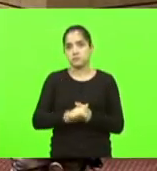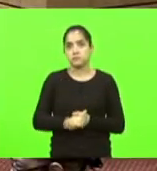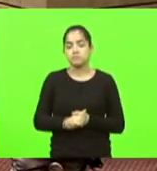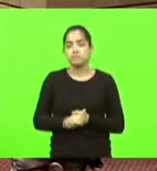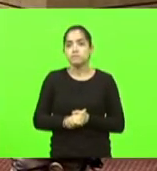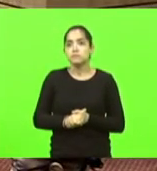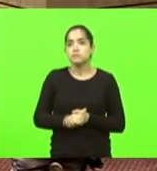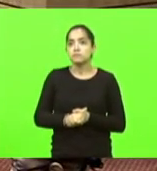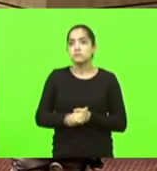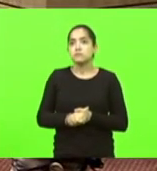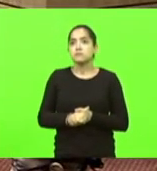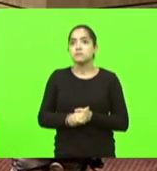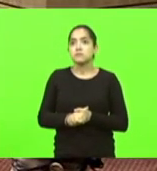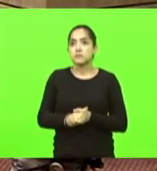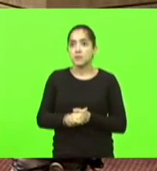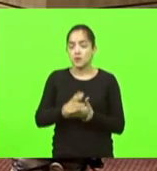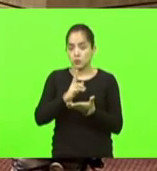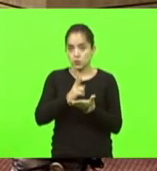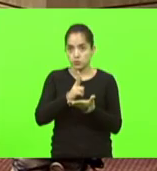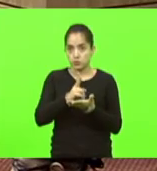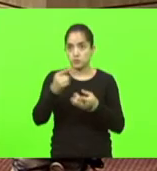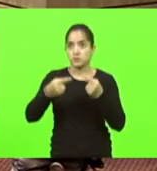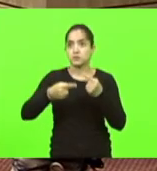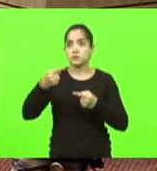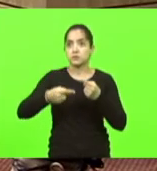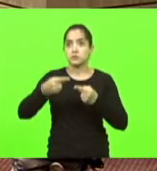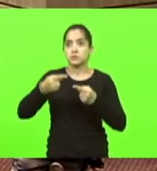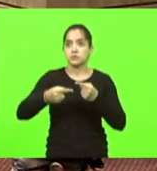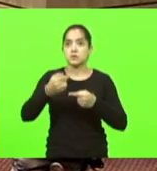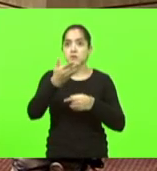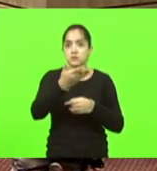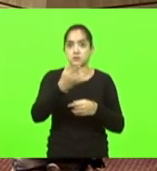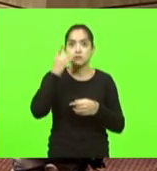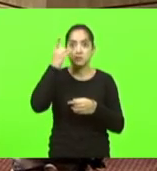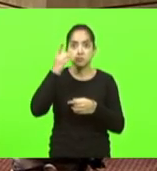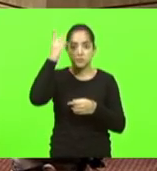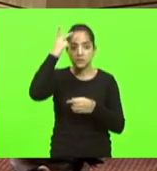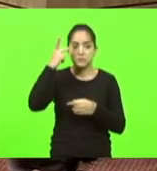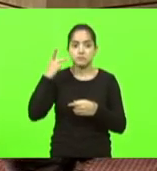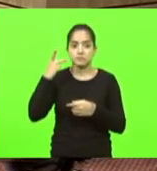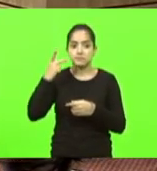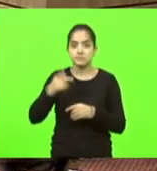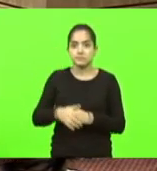o ok continuarmos a discussão com a palavra a deputada Paulinha